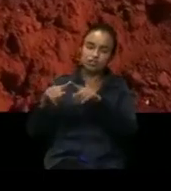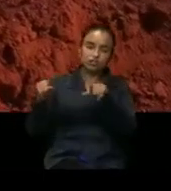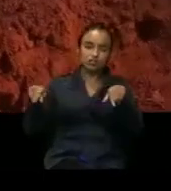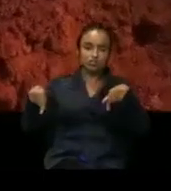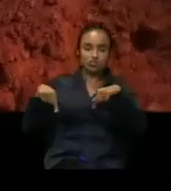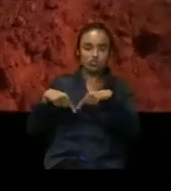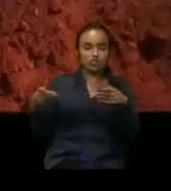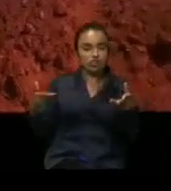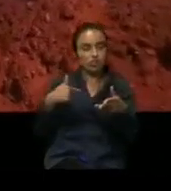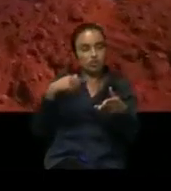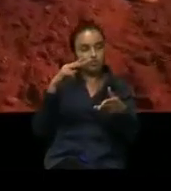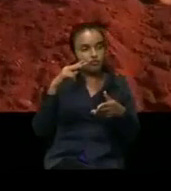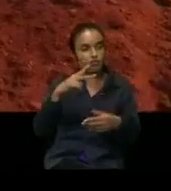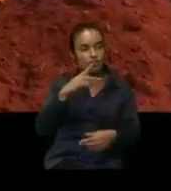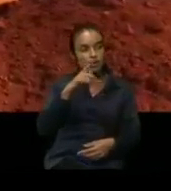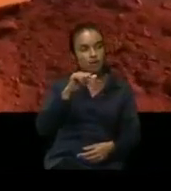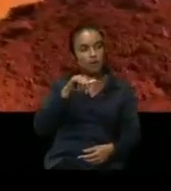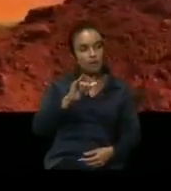play.